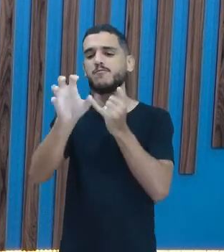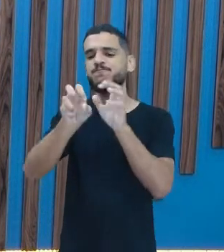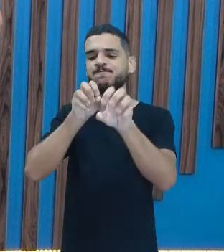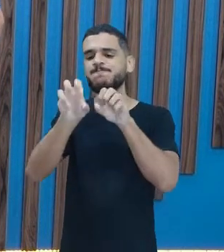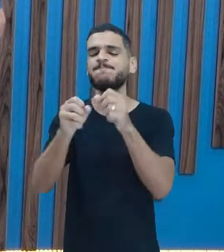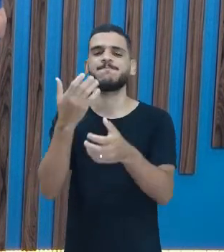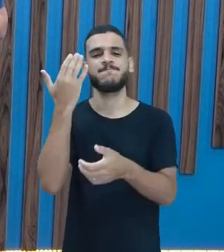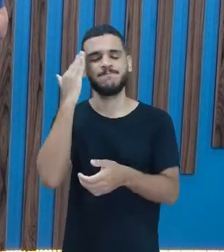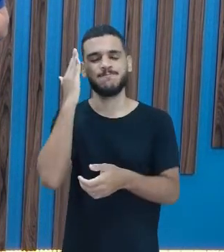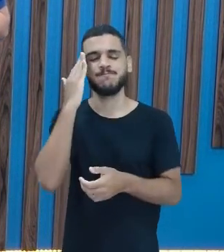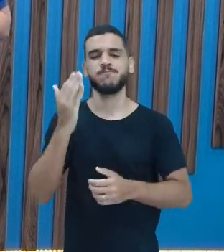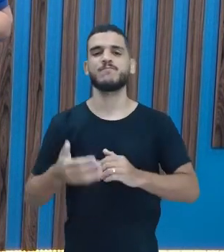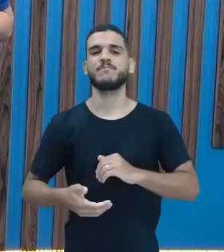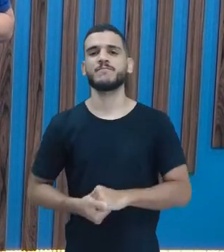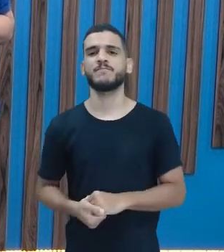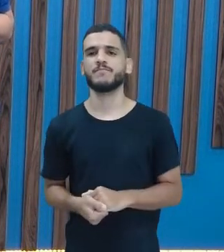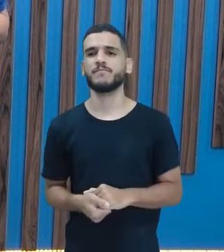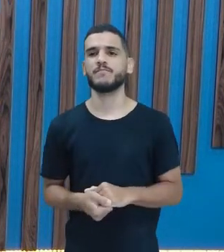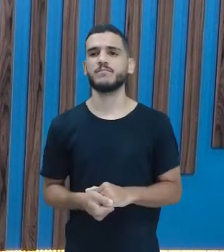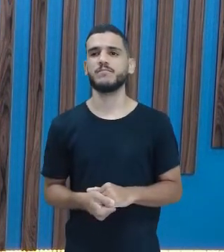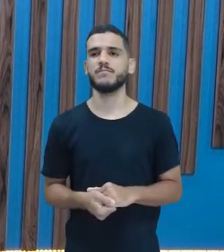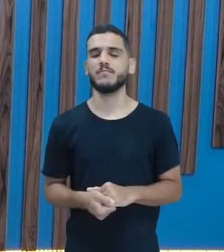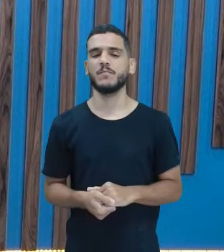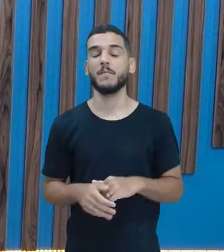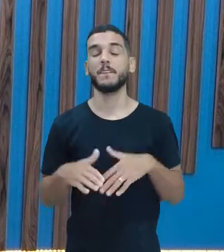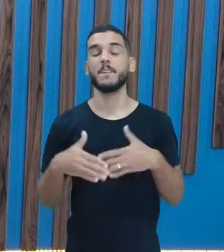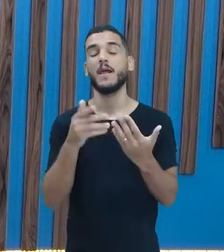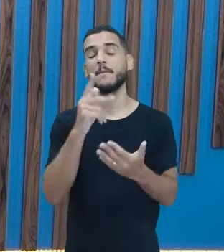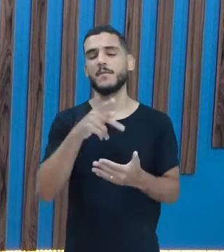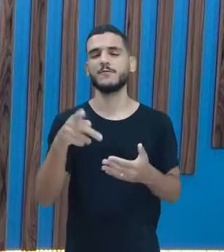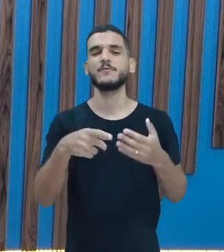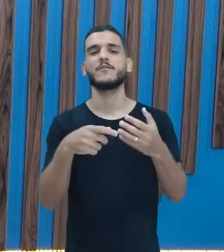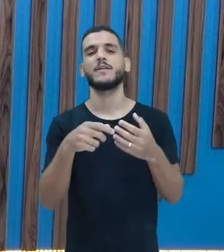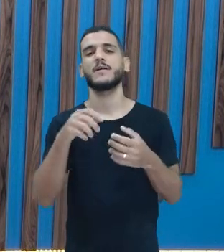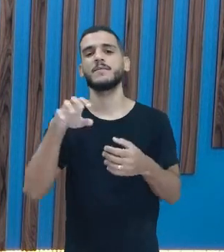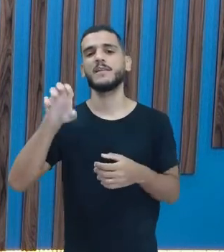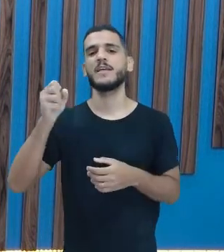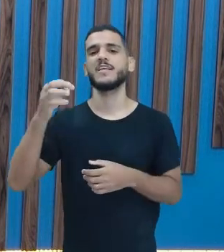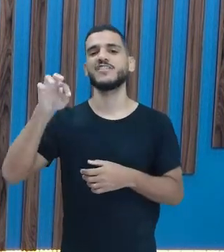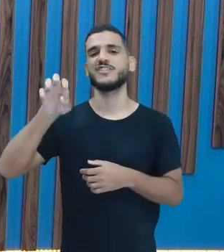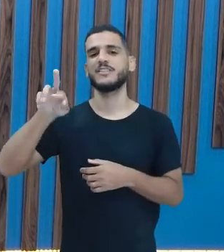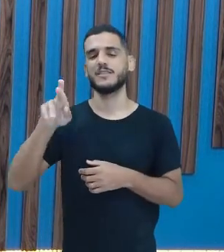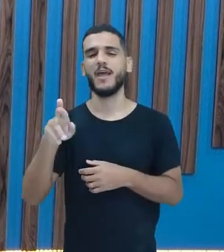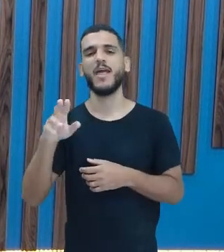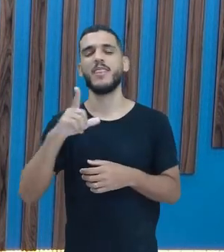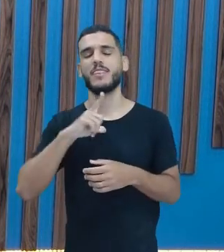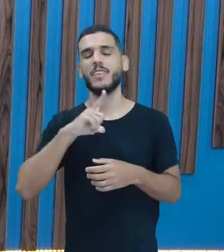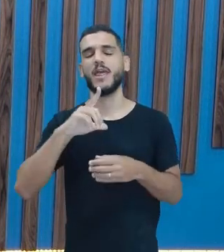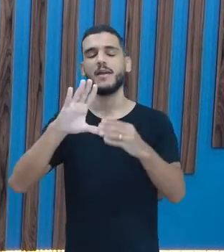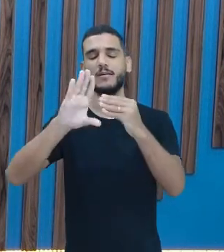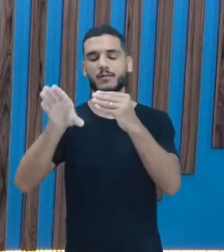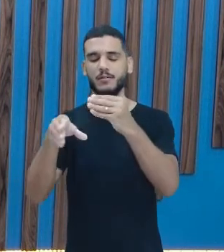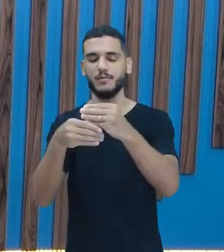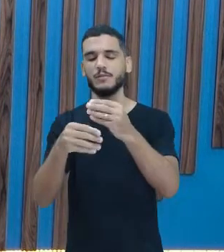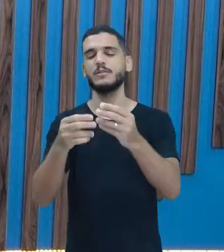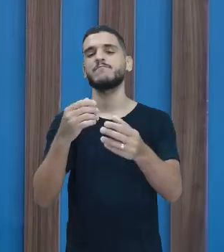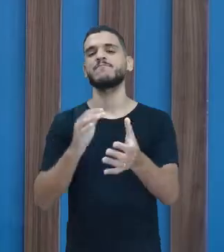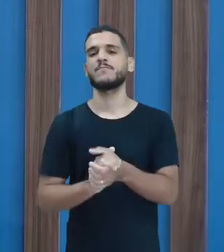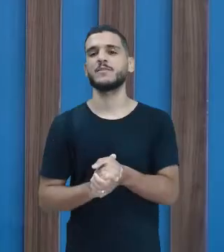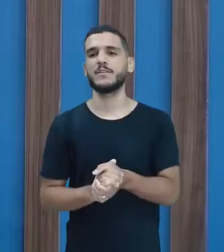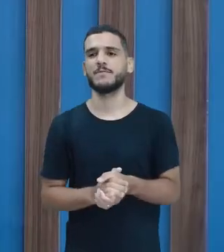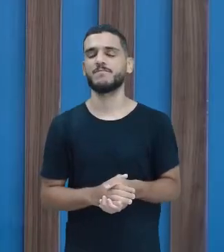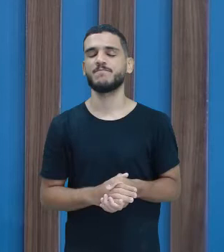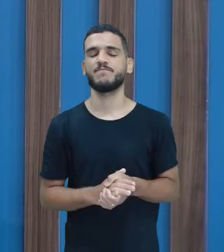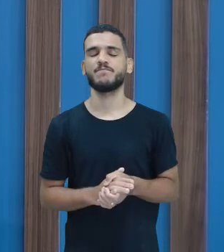naquela pesquisa, tá certo? E aí, professora Esté, alguma contribuição para essa nossa discussão?